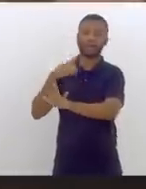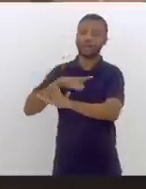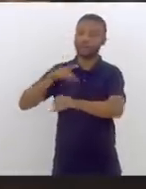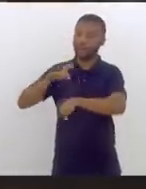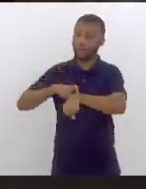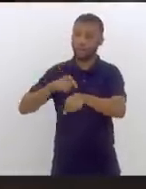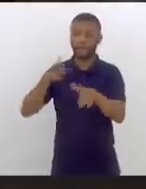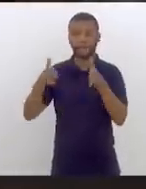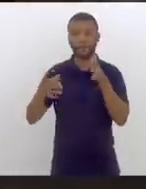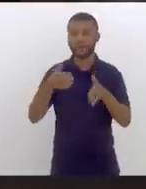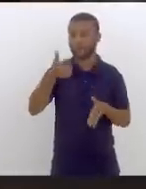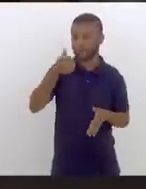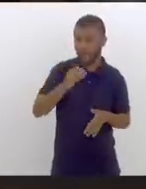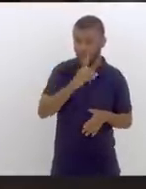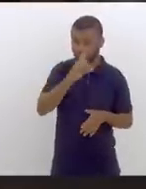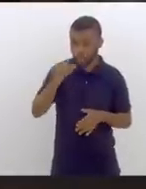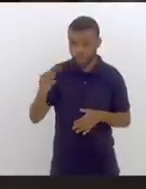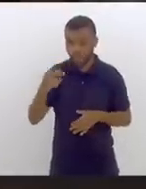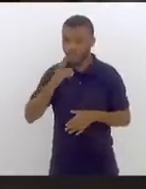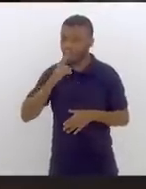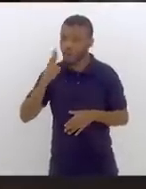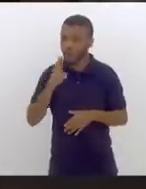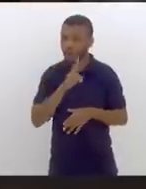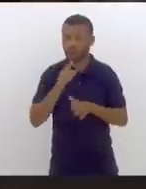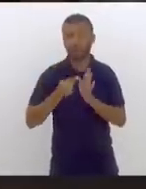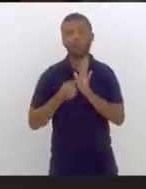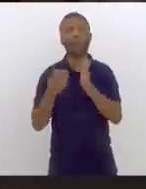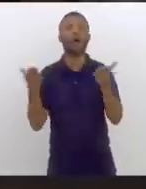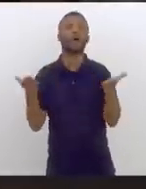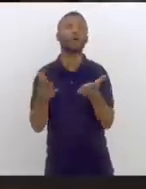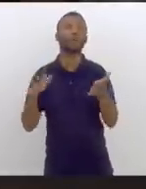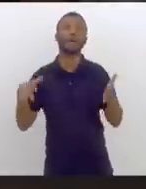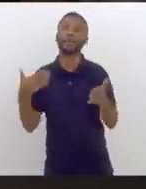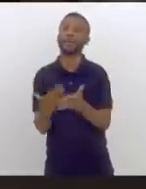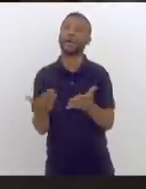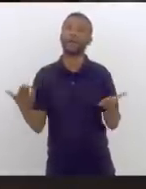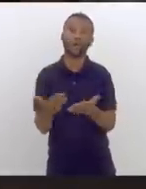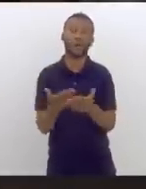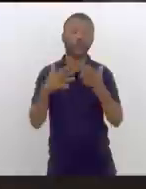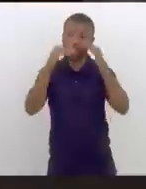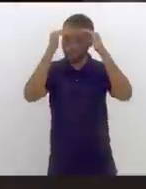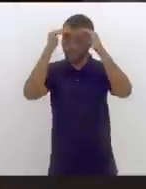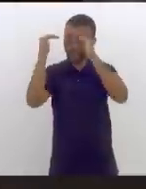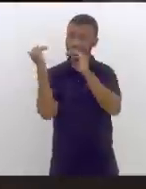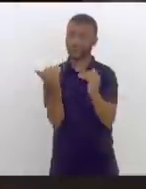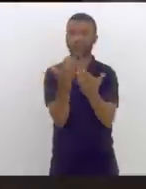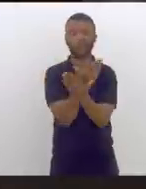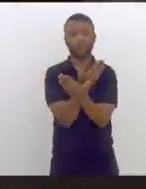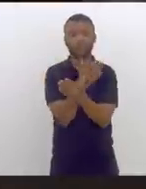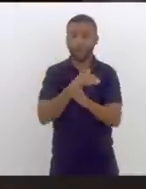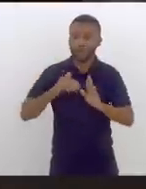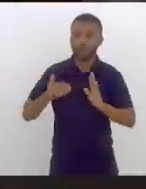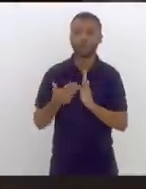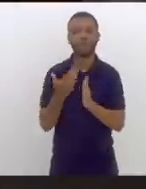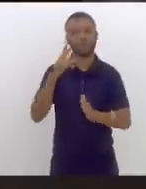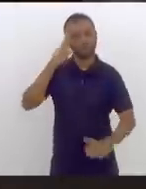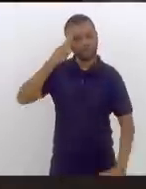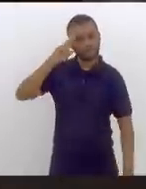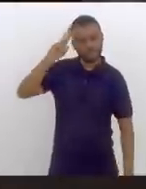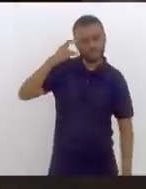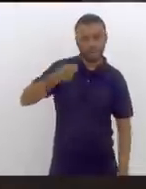para poder ter resposta hoje até agora o máximo de respeito que eu falo todos os comandantes a todos os oficiais Presentes